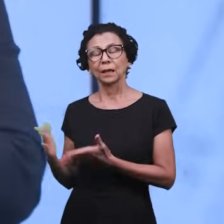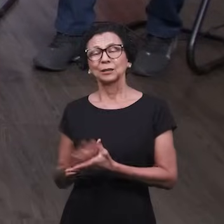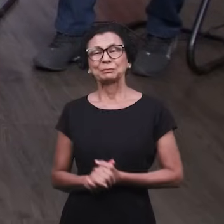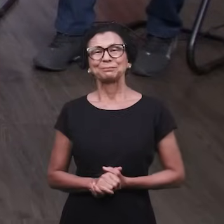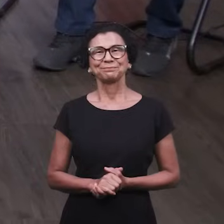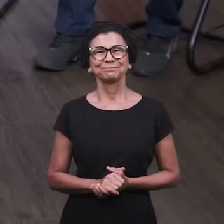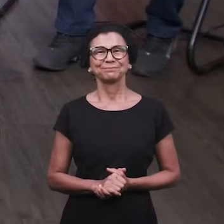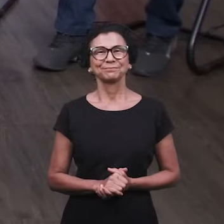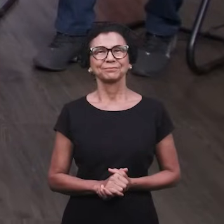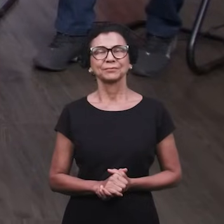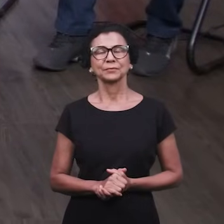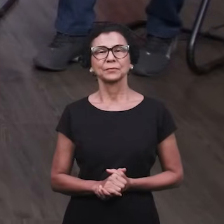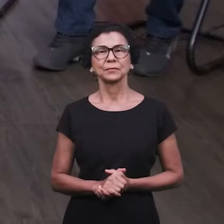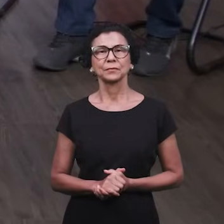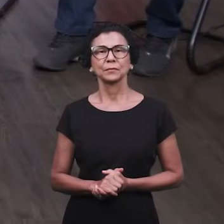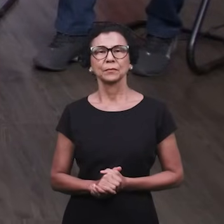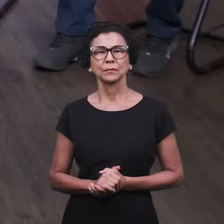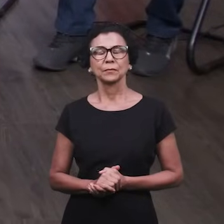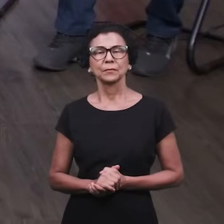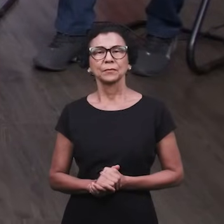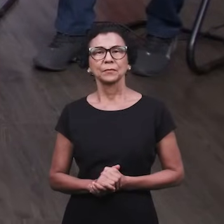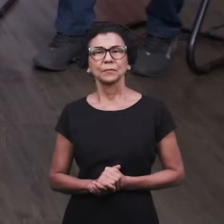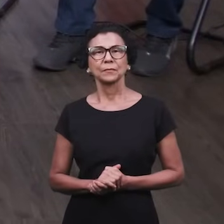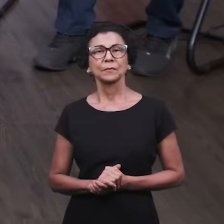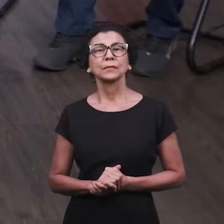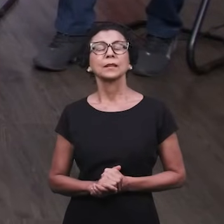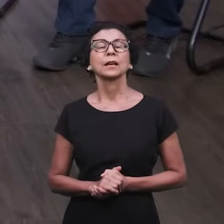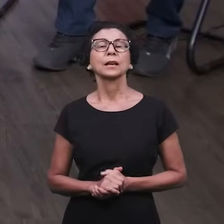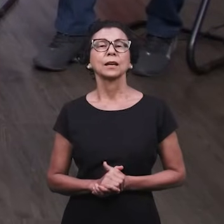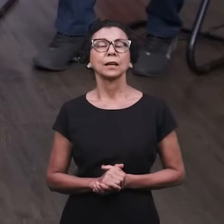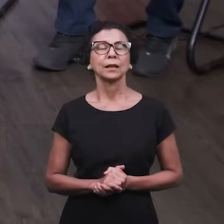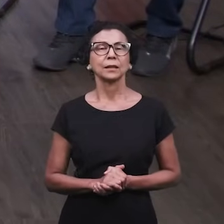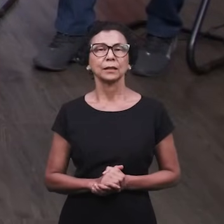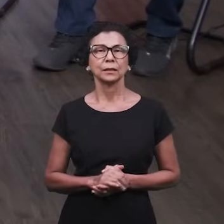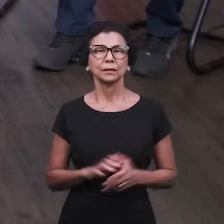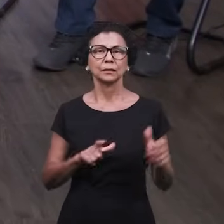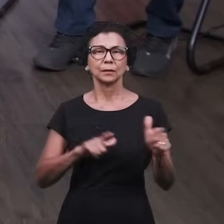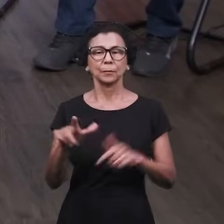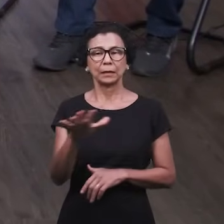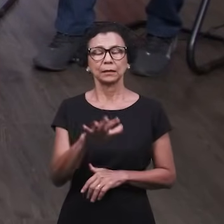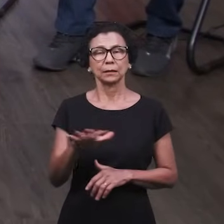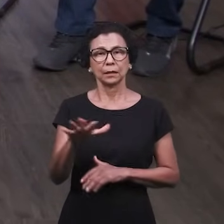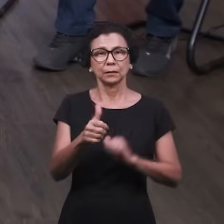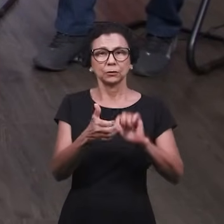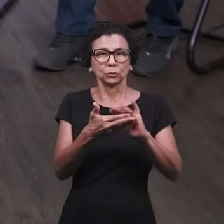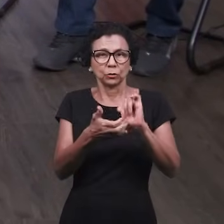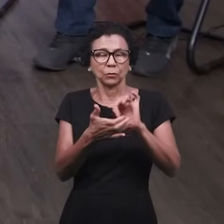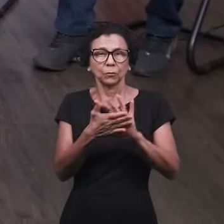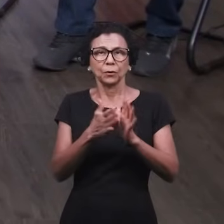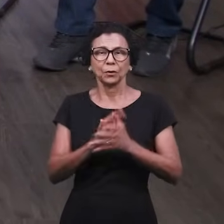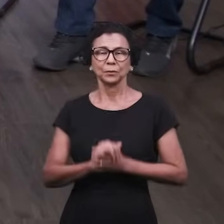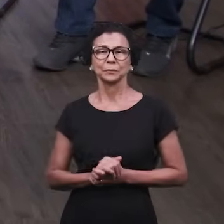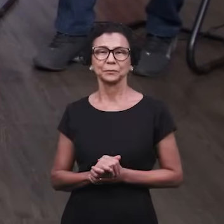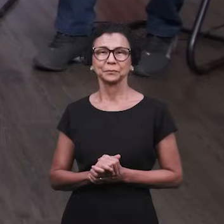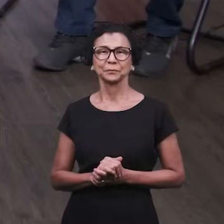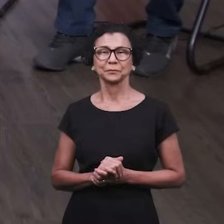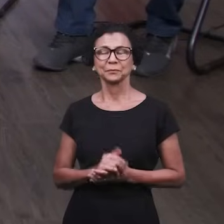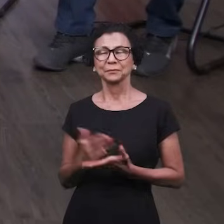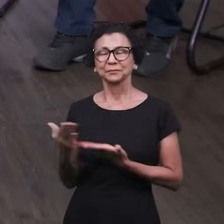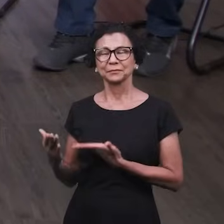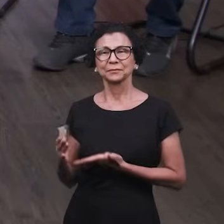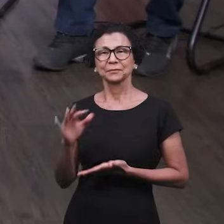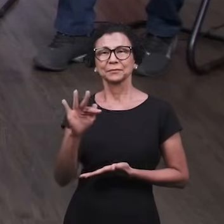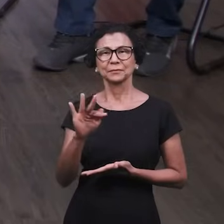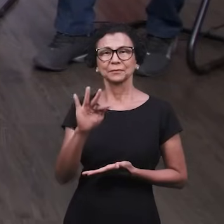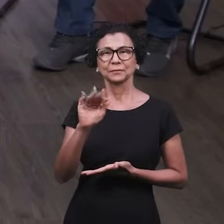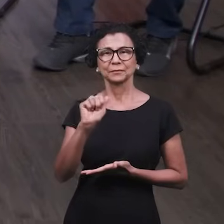irmão do Departamento de Louvor da Igreja Cristã Maranata, Fábio Salazar. Salazar, alegria, satisfação em estar com você mais uma